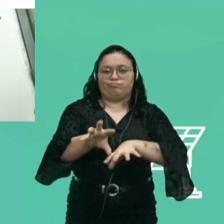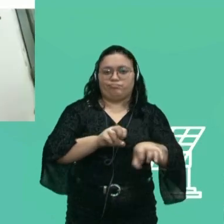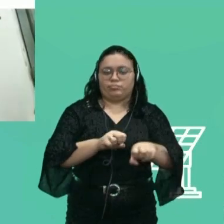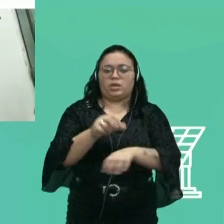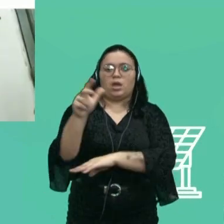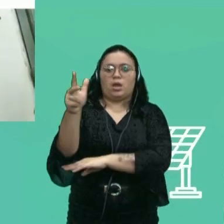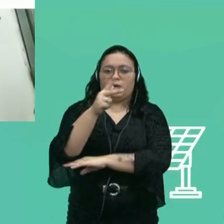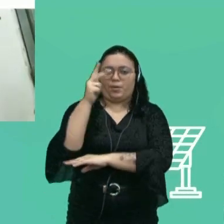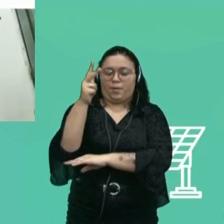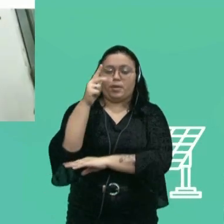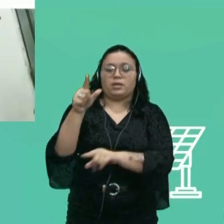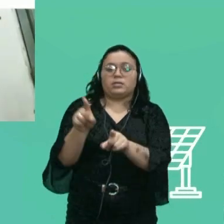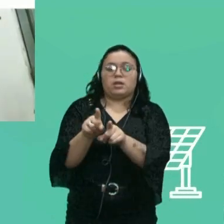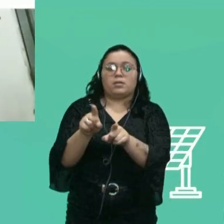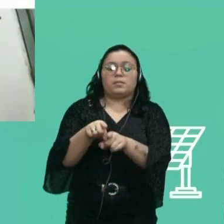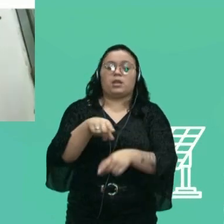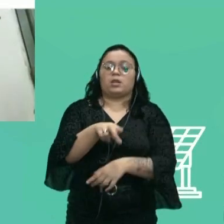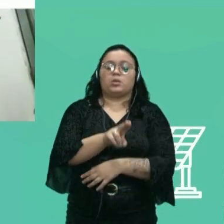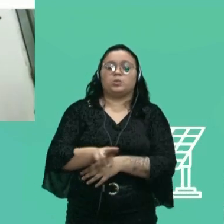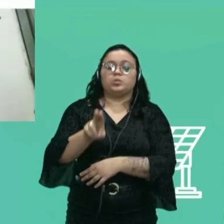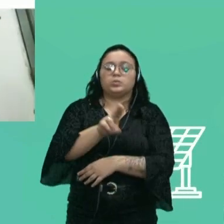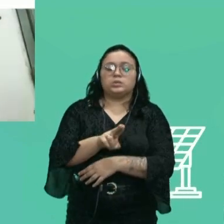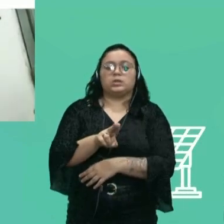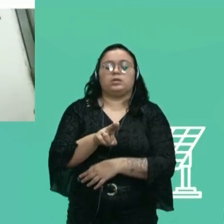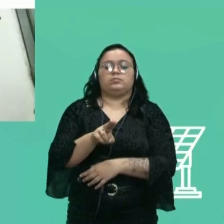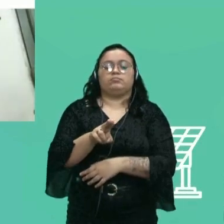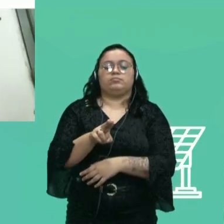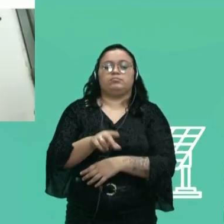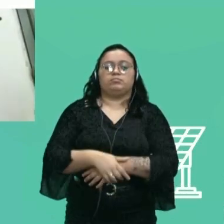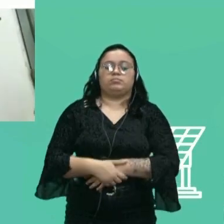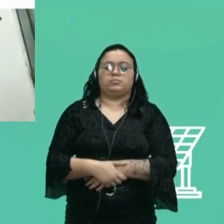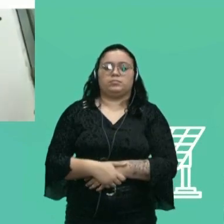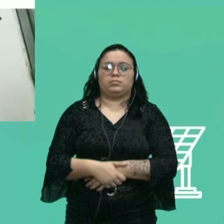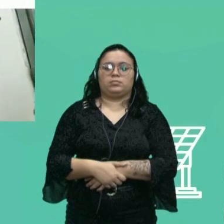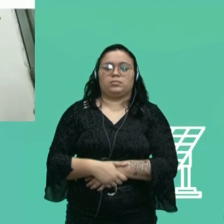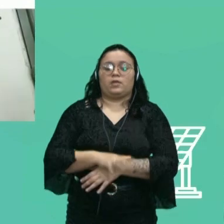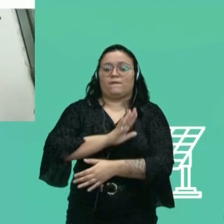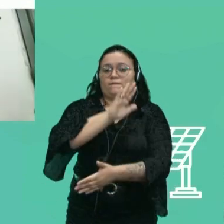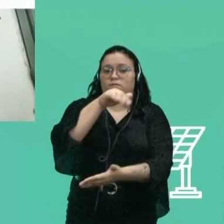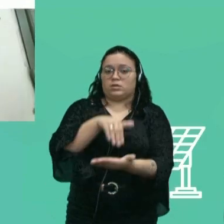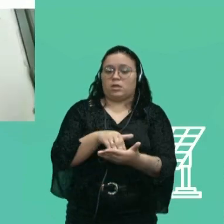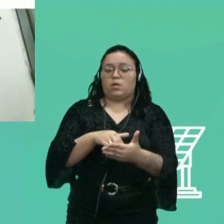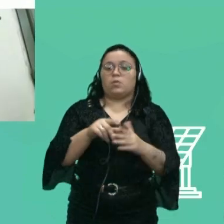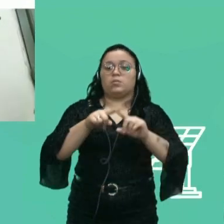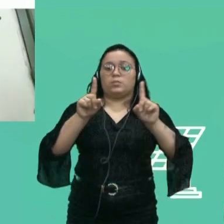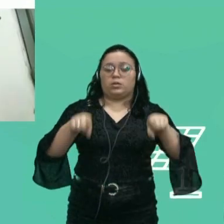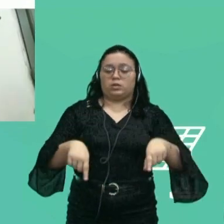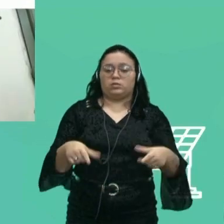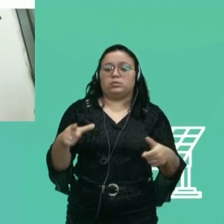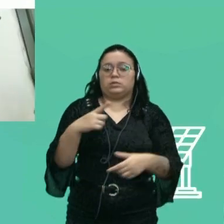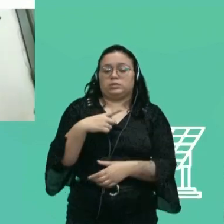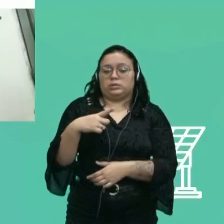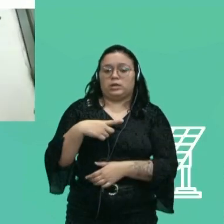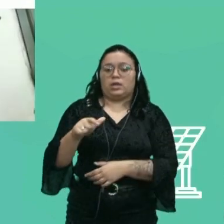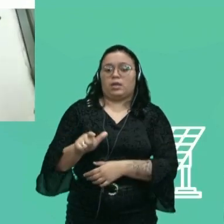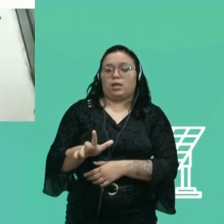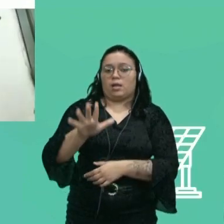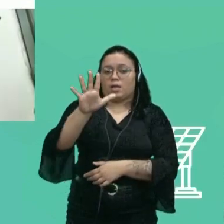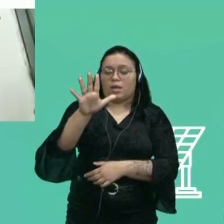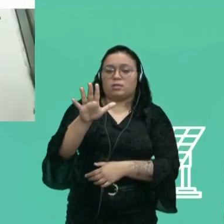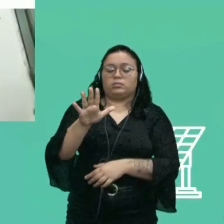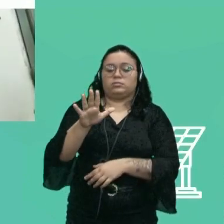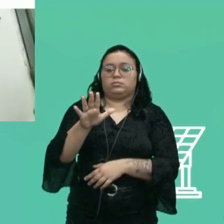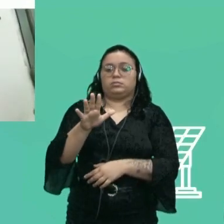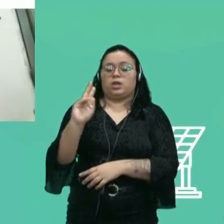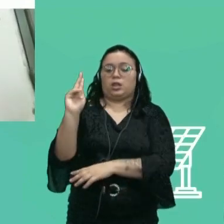no qual faz uso de biodigestores. E, ao final do processo, nós temos o biogás rico em hidrogênio, que